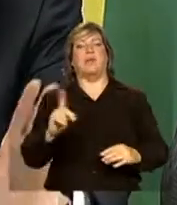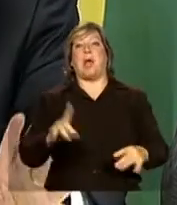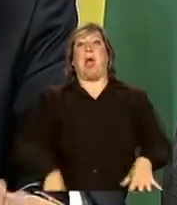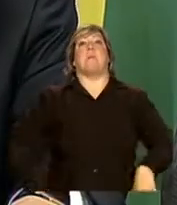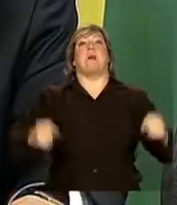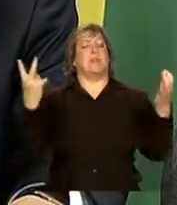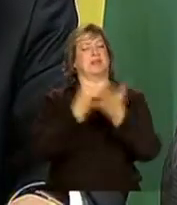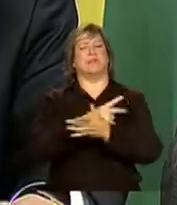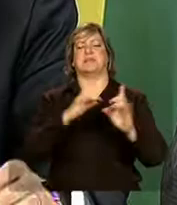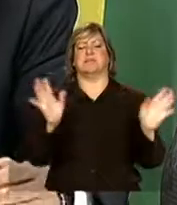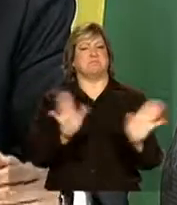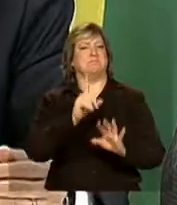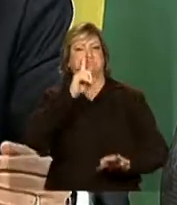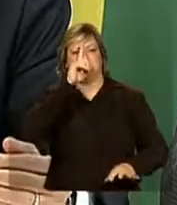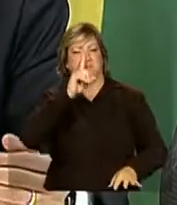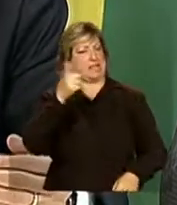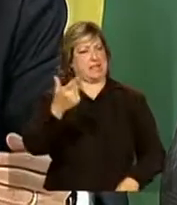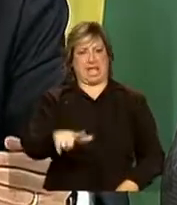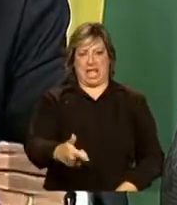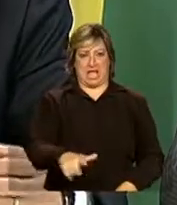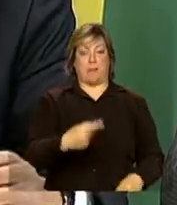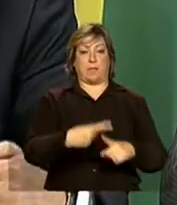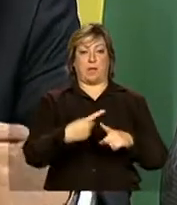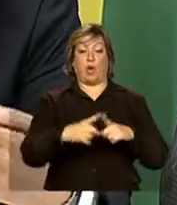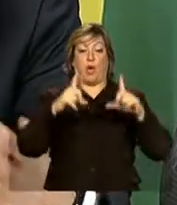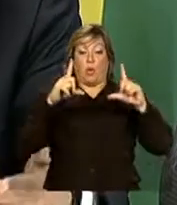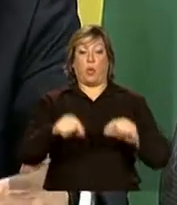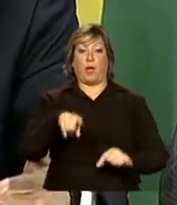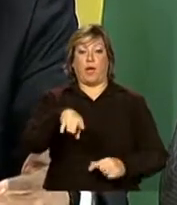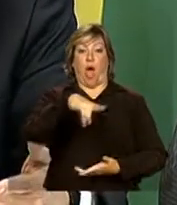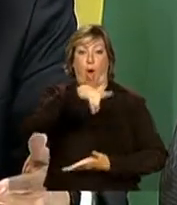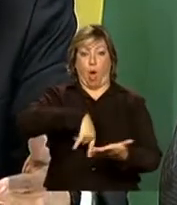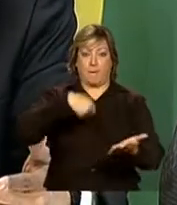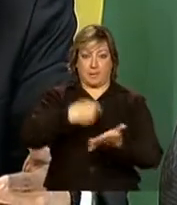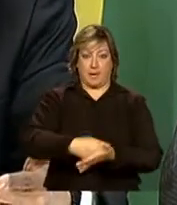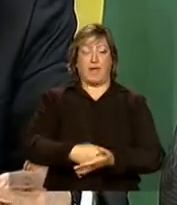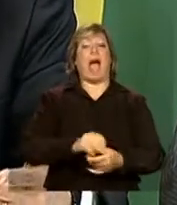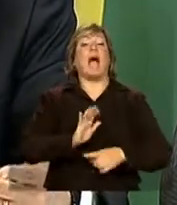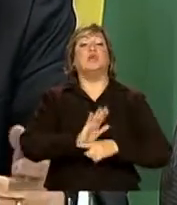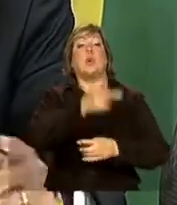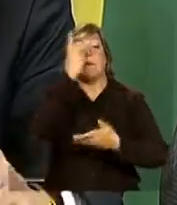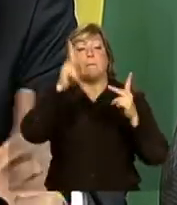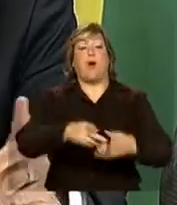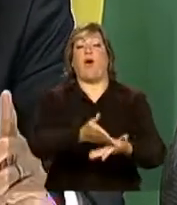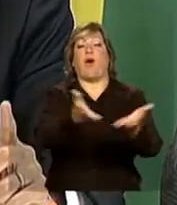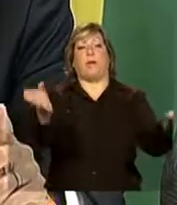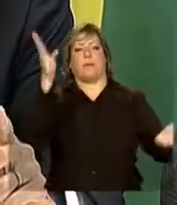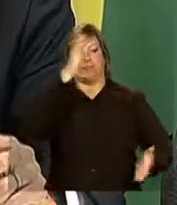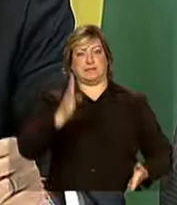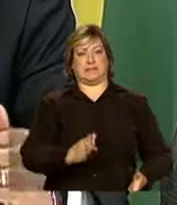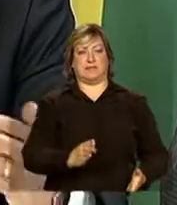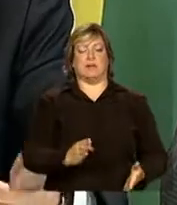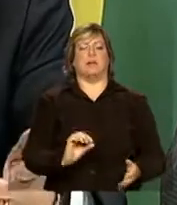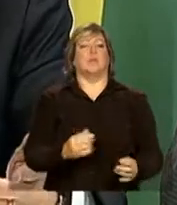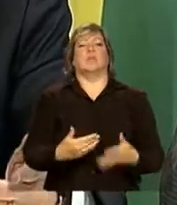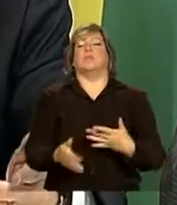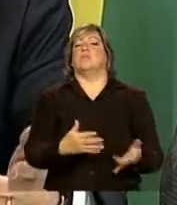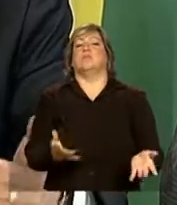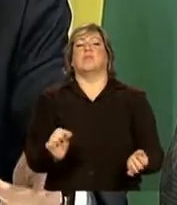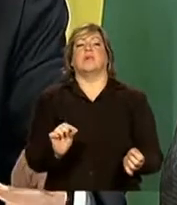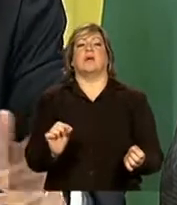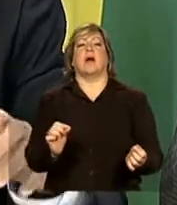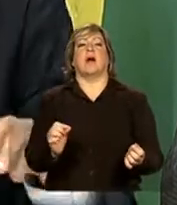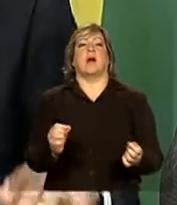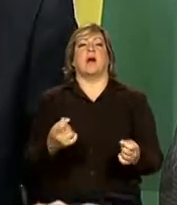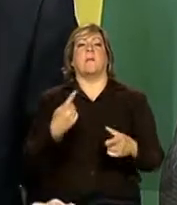redução das tarifas. A redução das tarifas é um benefício ao povo brasileiro. não importará em um dano